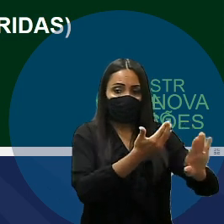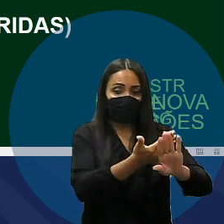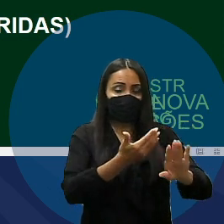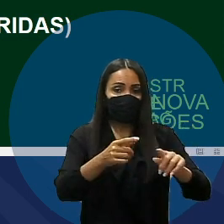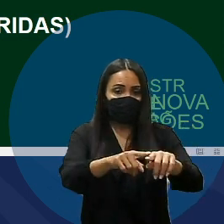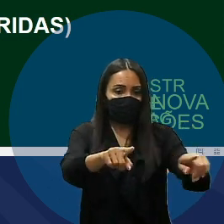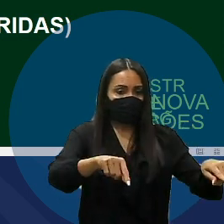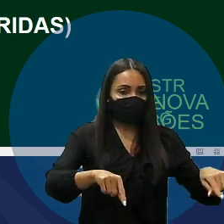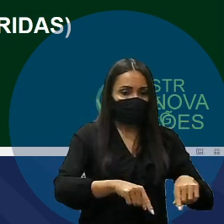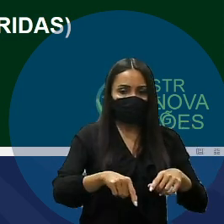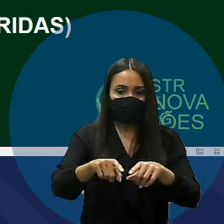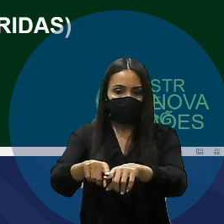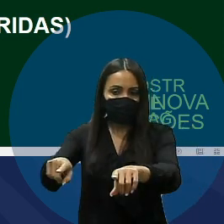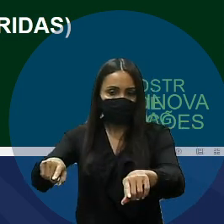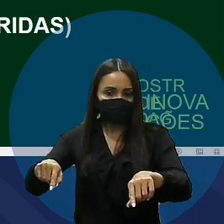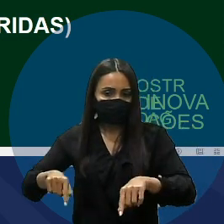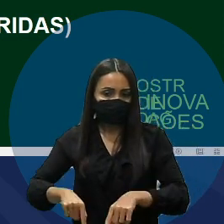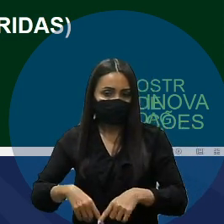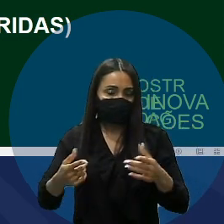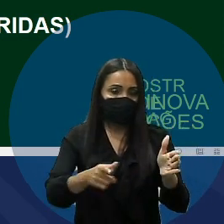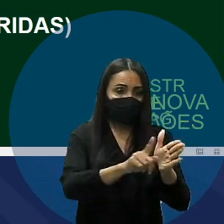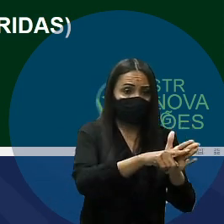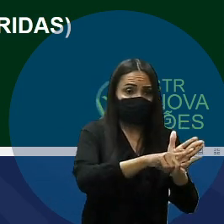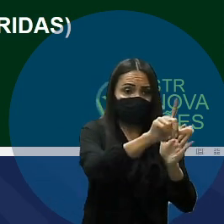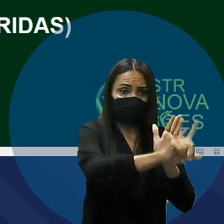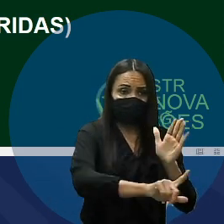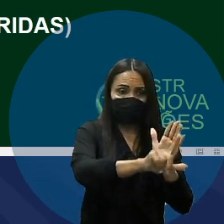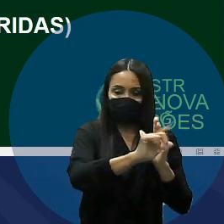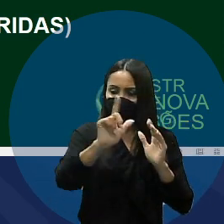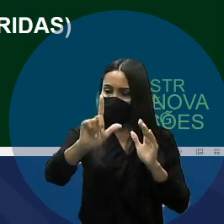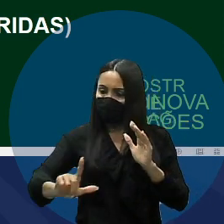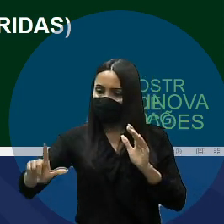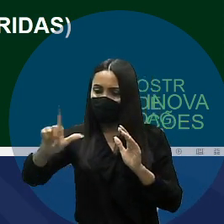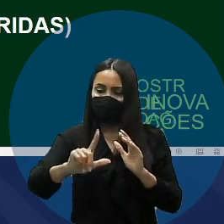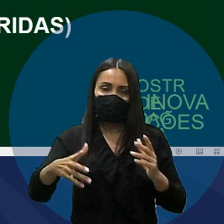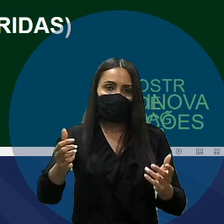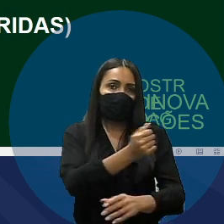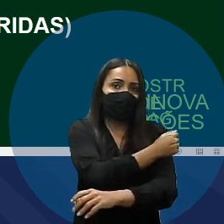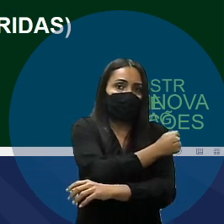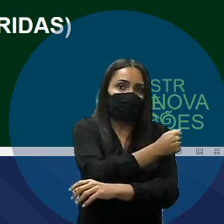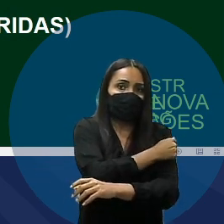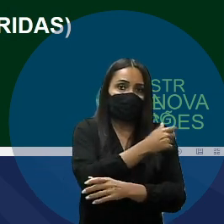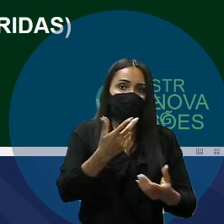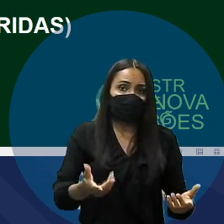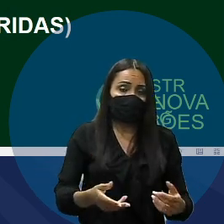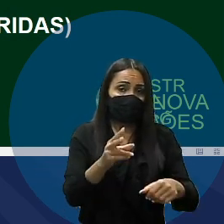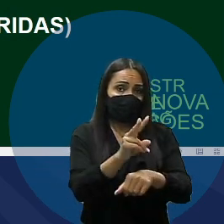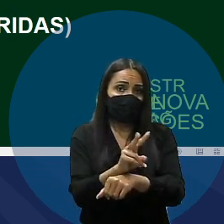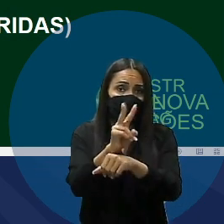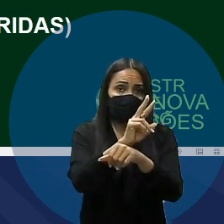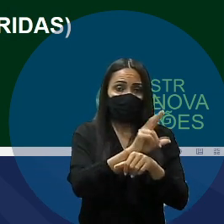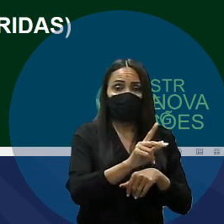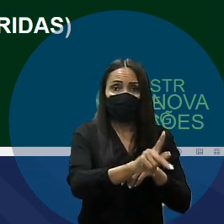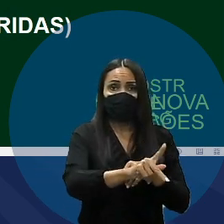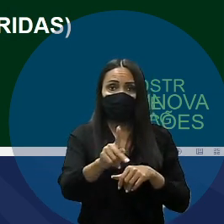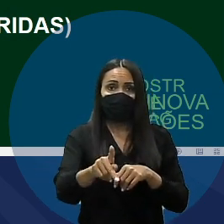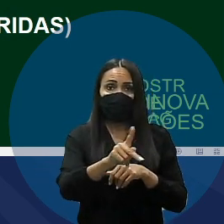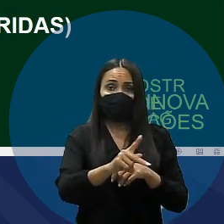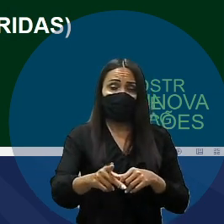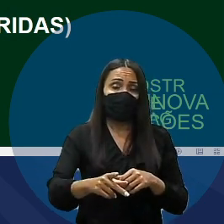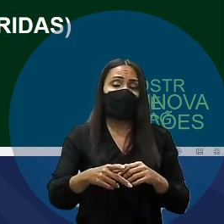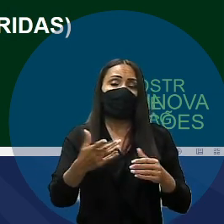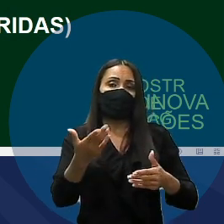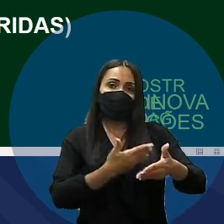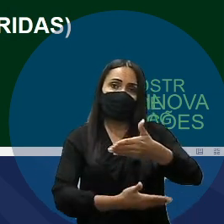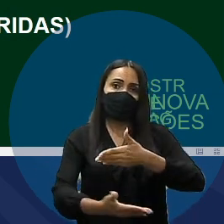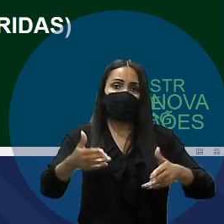temas, né, por gênero literário, e os estudantes, ancorados pelo professor, vão desenvolver tematicamente aquela sala. Por